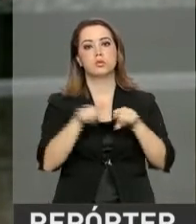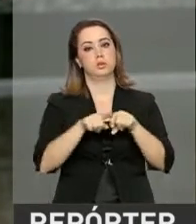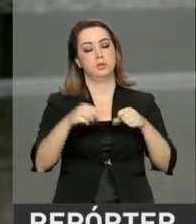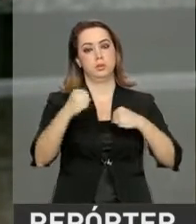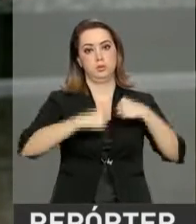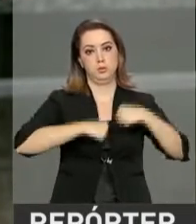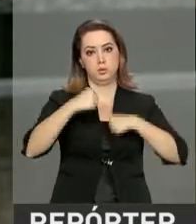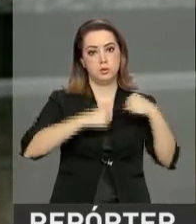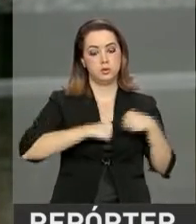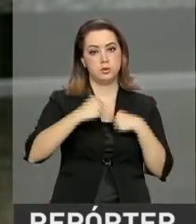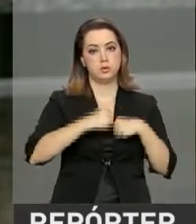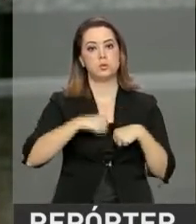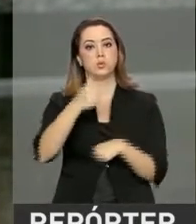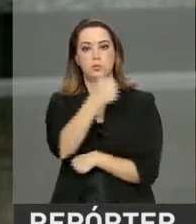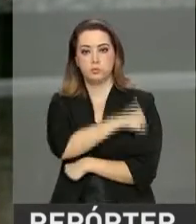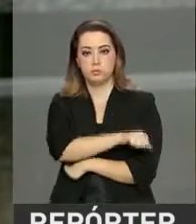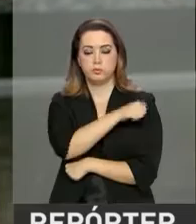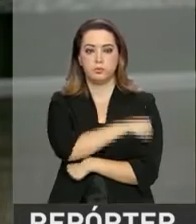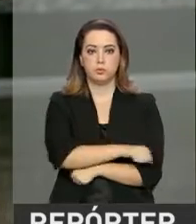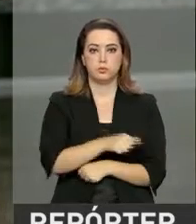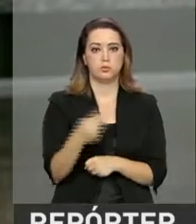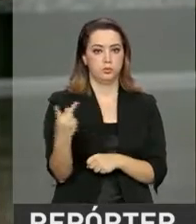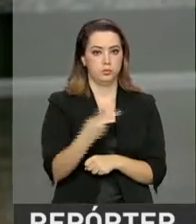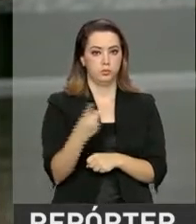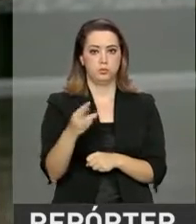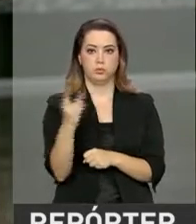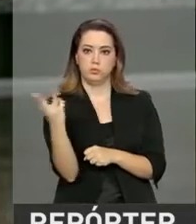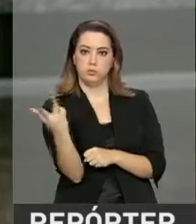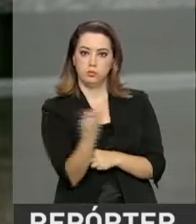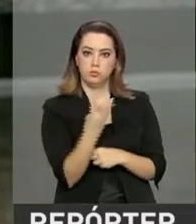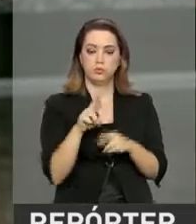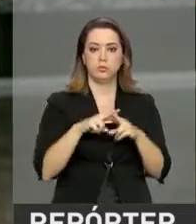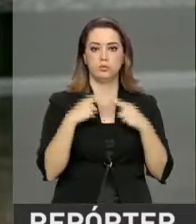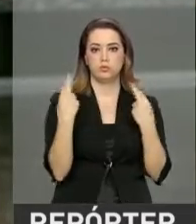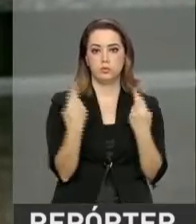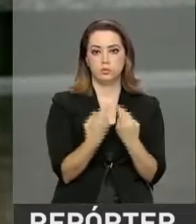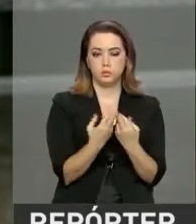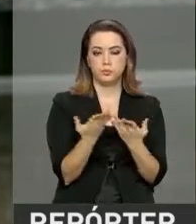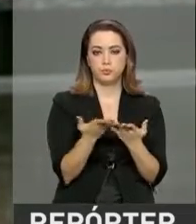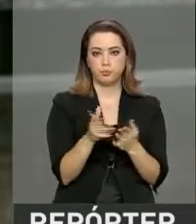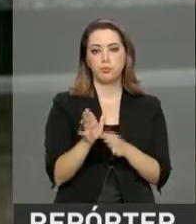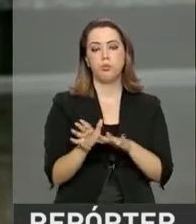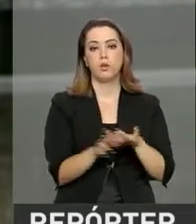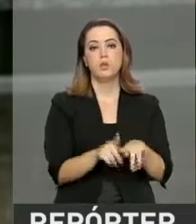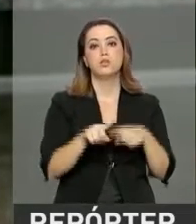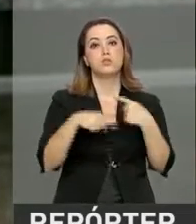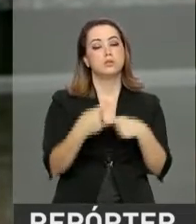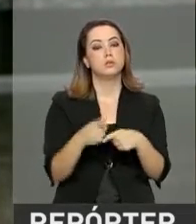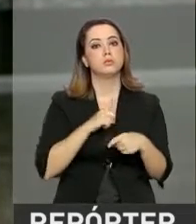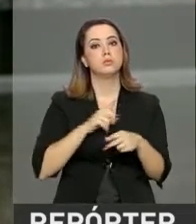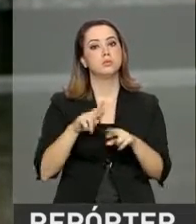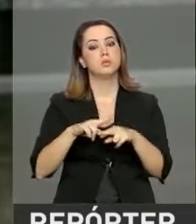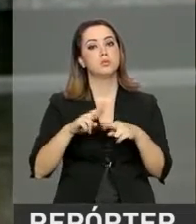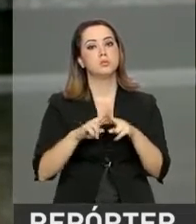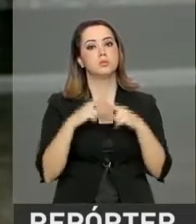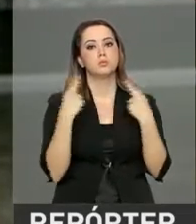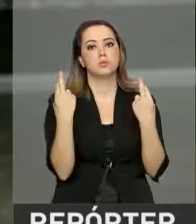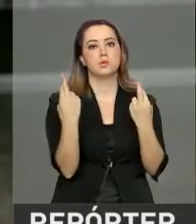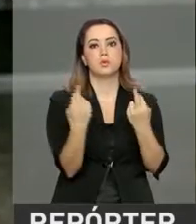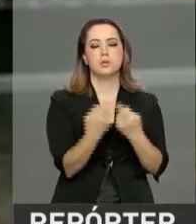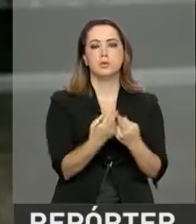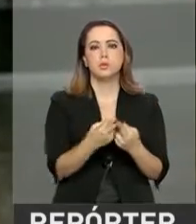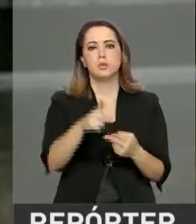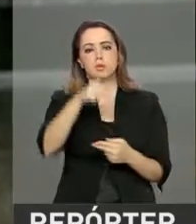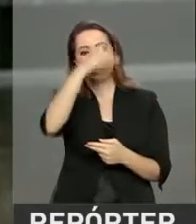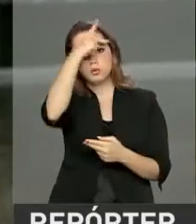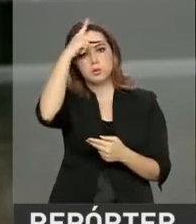janeiro eduardo eugenio vieira ainda esta tarde michel temer se reúne com o prefeito do município de tietê em são